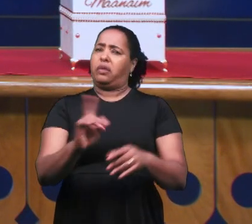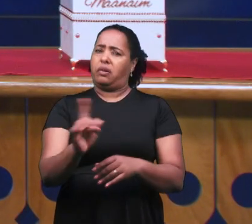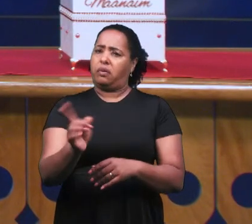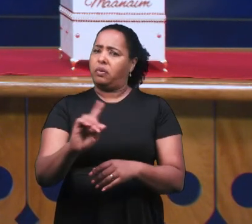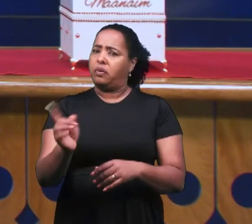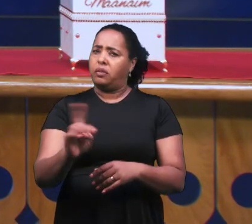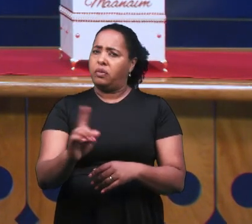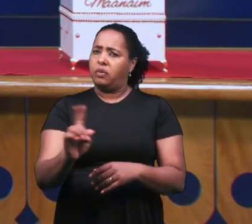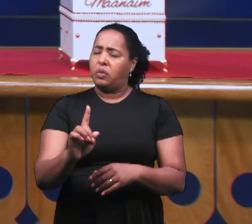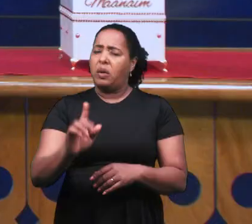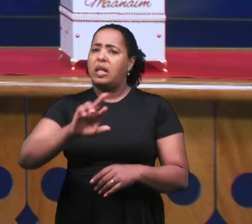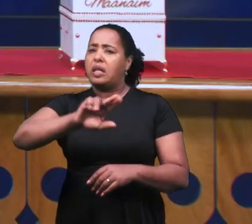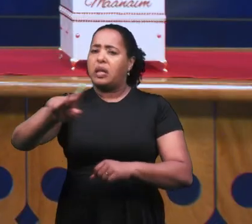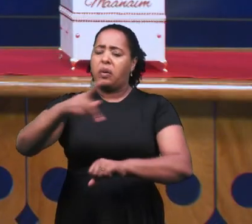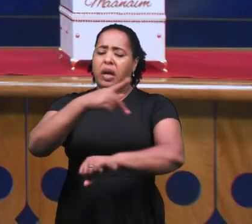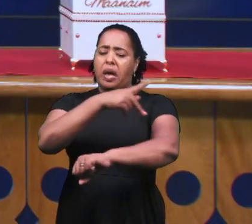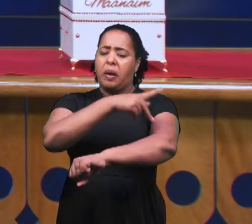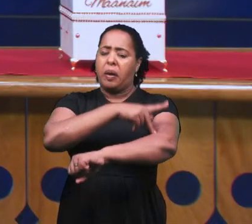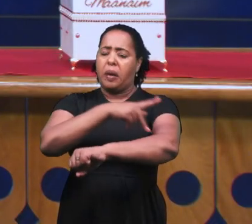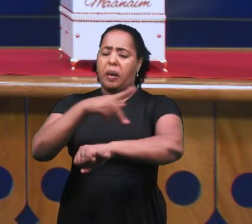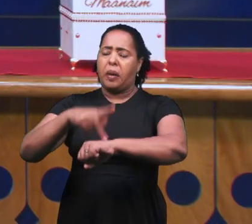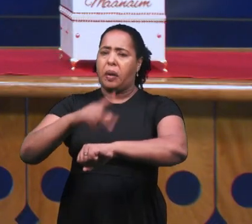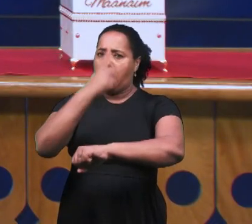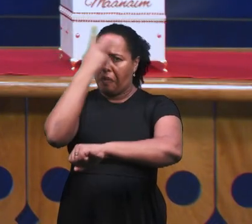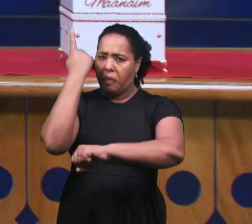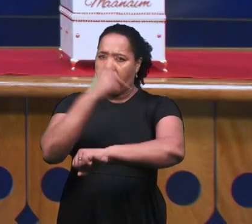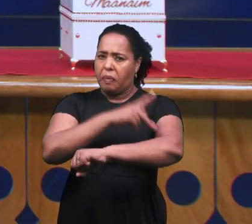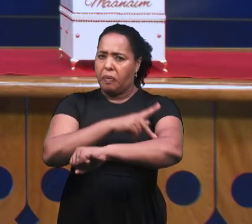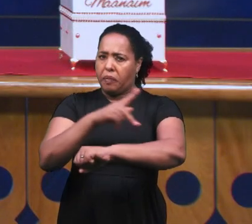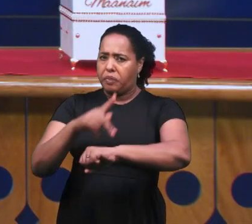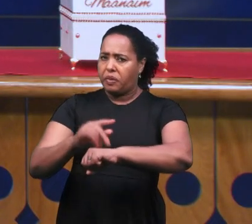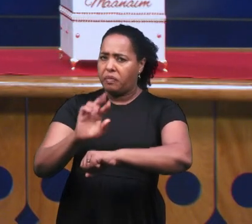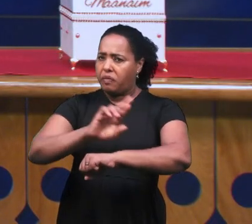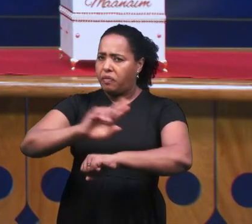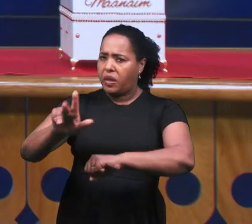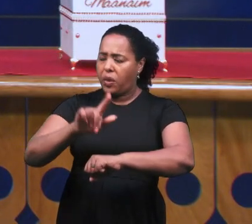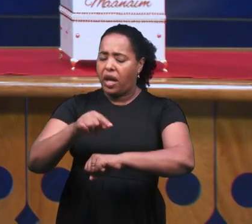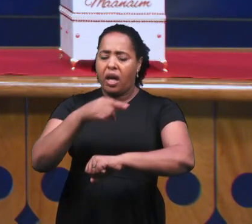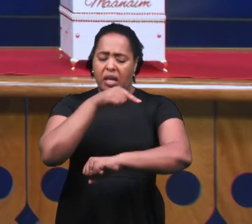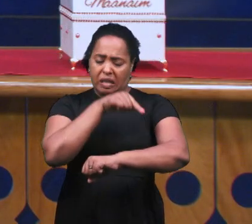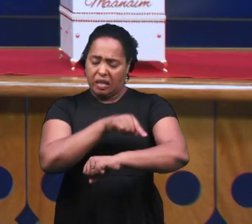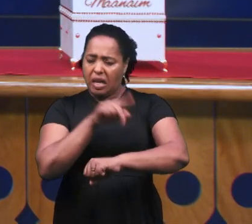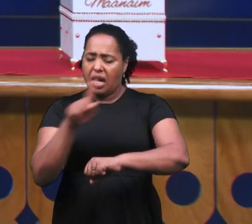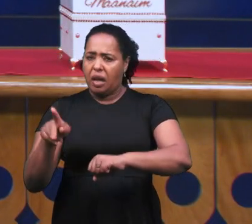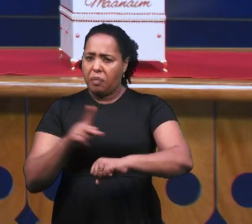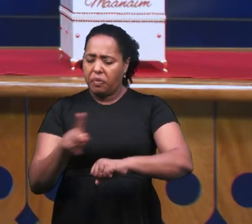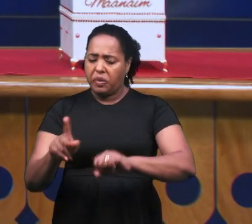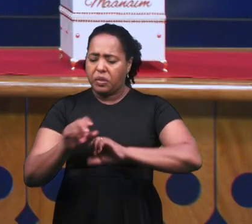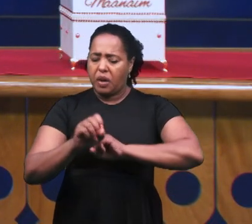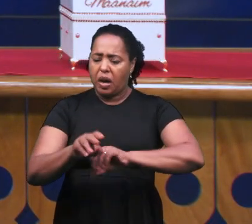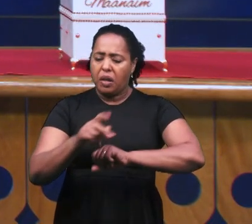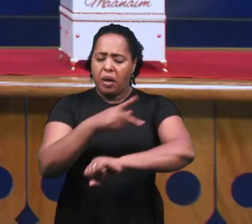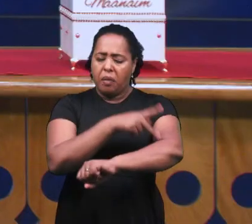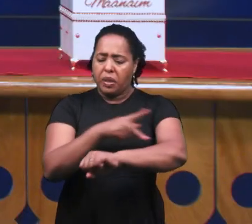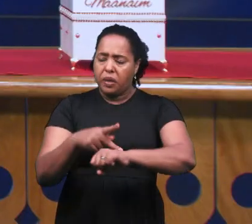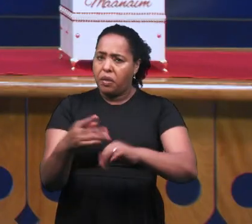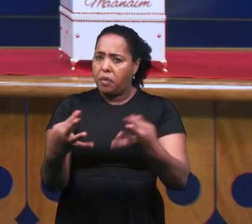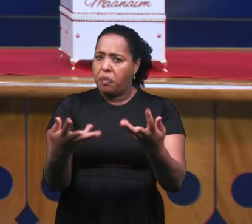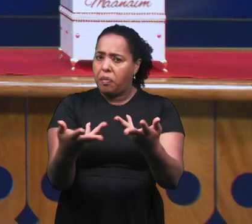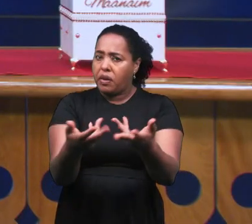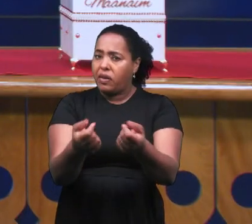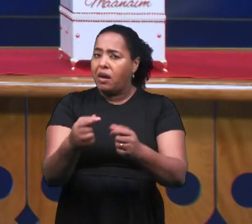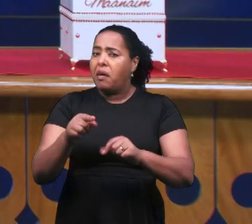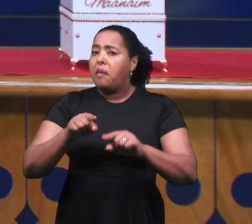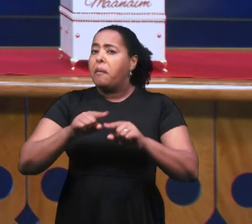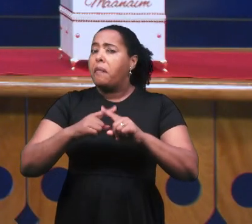o pedagogo, é pedagogo, ele vai dar aula disso aqui, é isso mesmo, a pedagogia é uma maravilha. Agora, quando ele